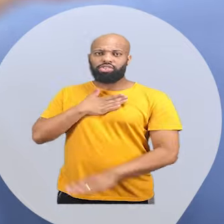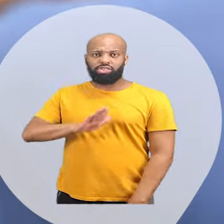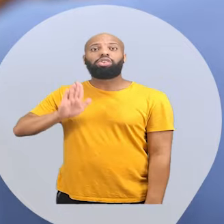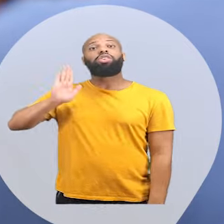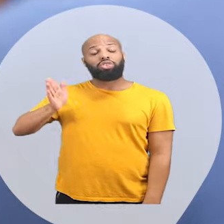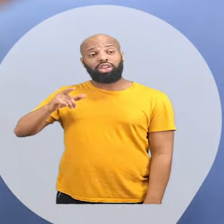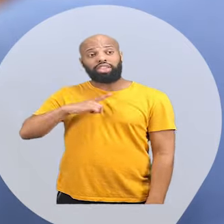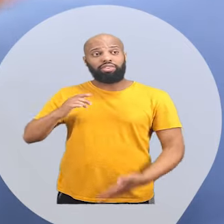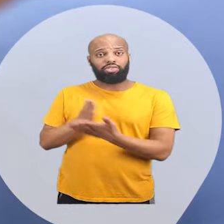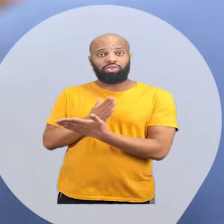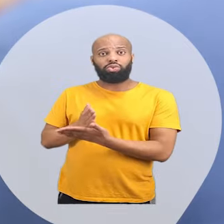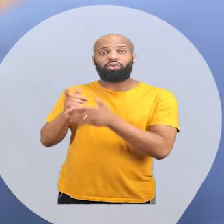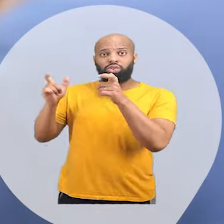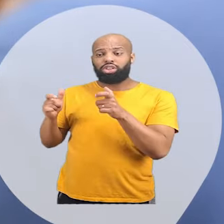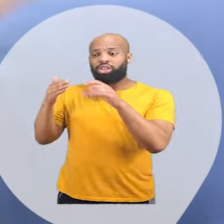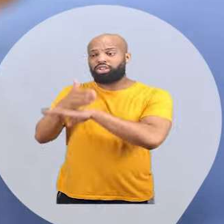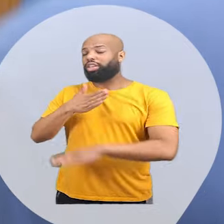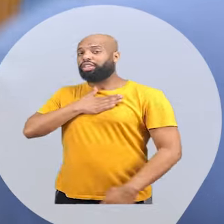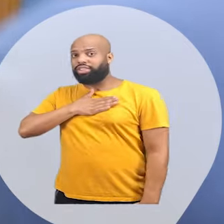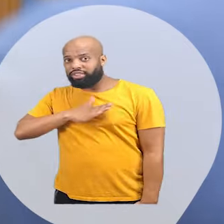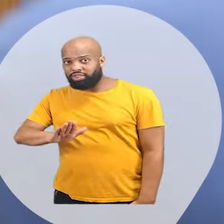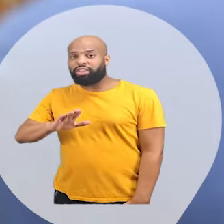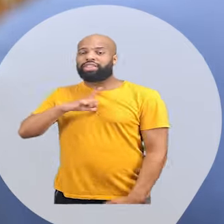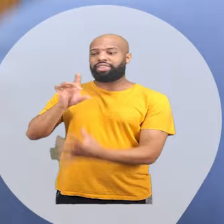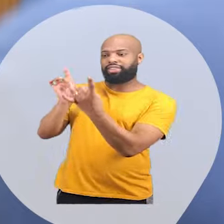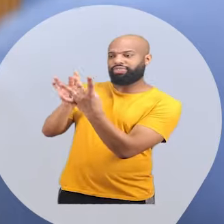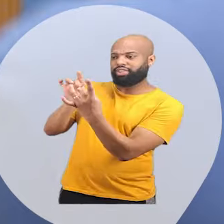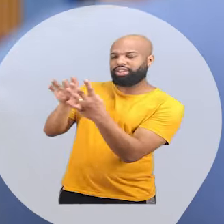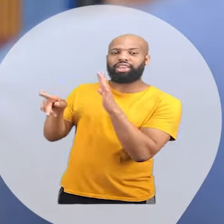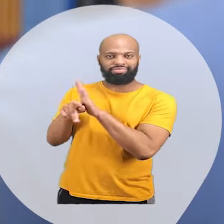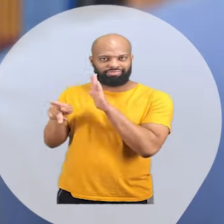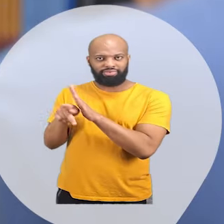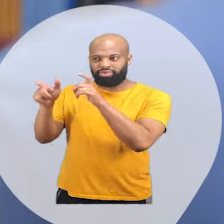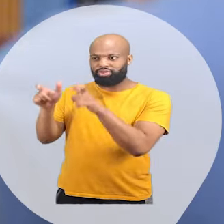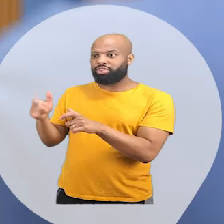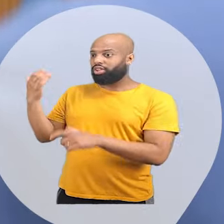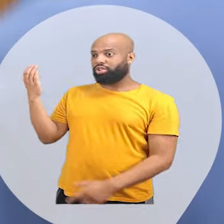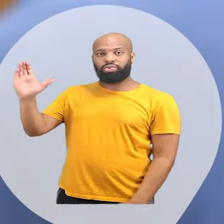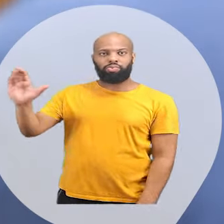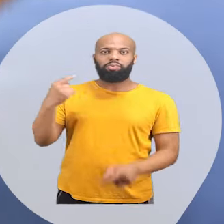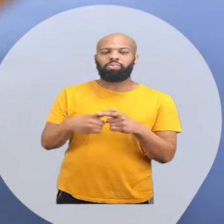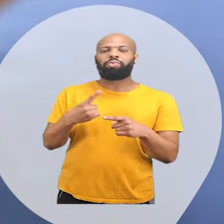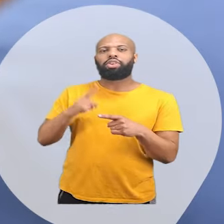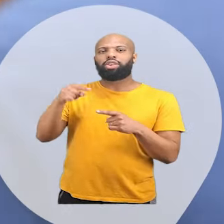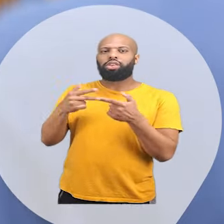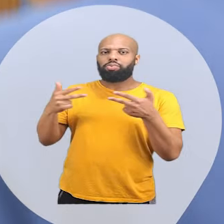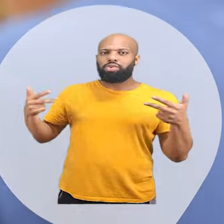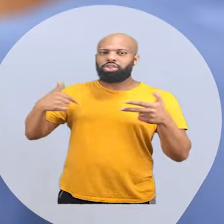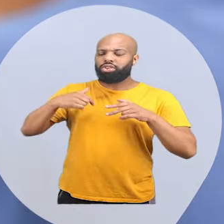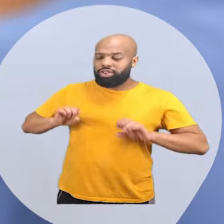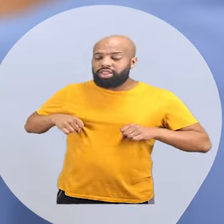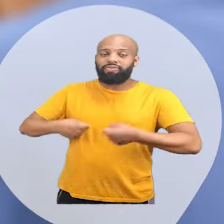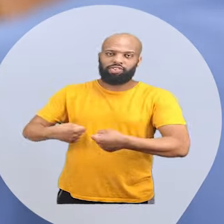sim já teve lugar que a gente foi e não gostou a gente dá feedback para estabelecimento não posta tanto que é uma das coisas